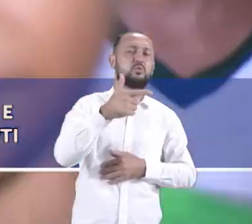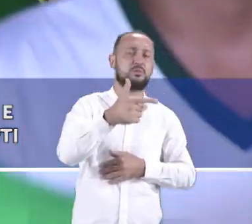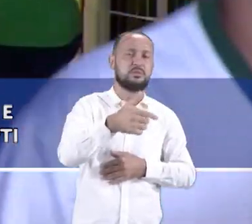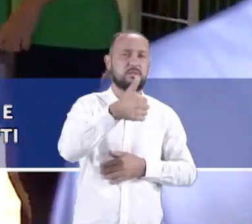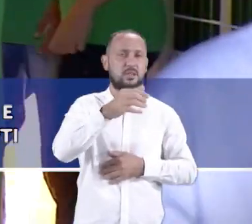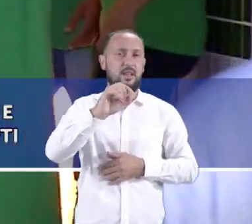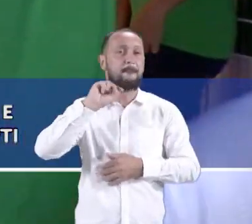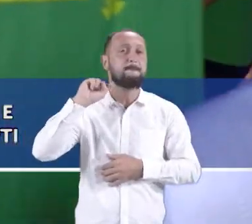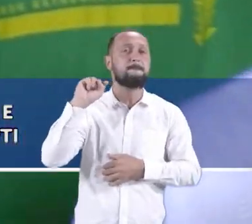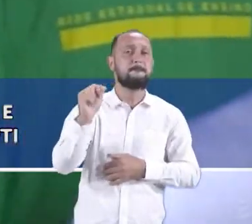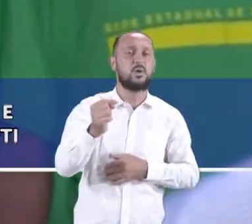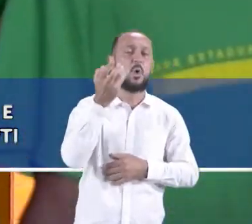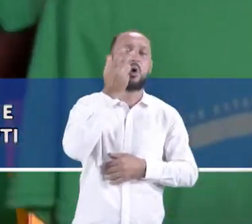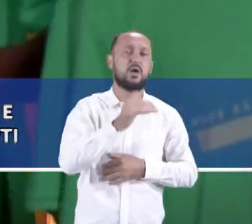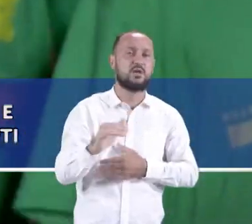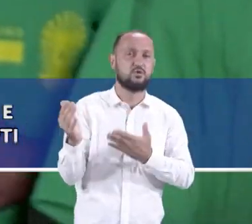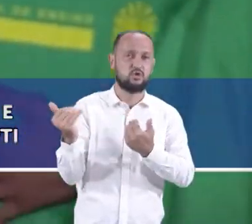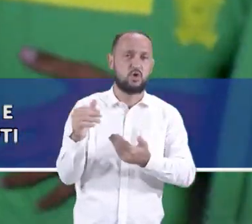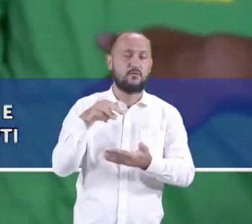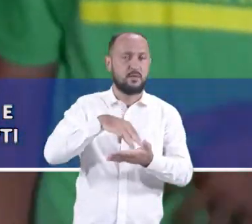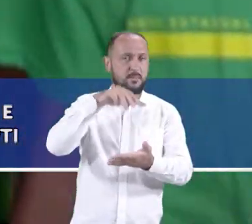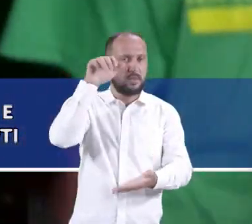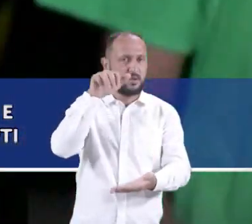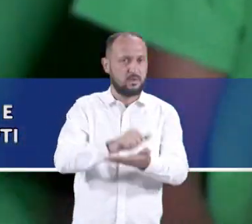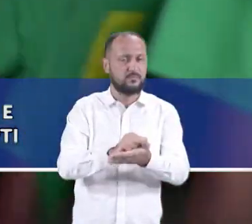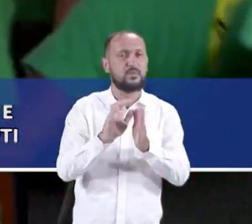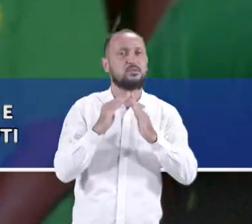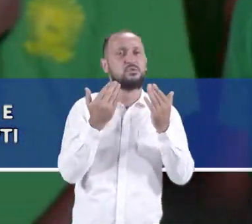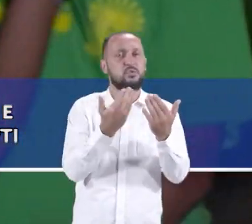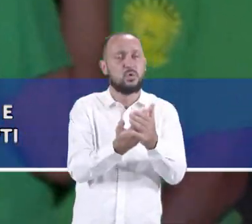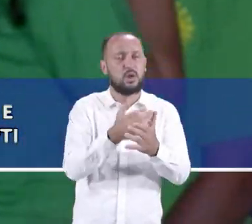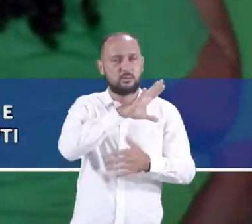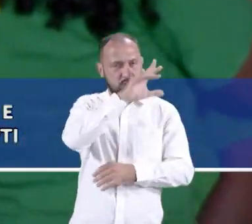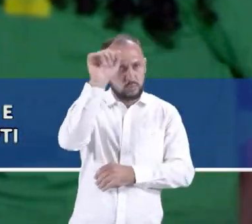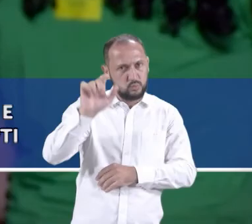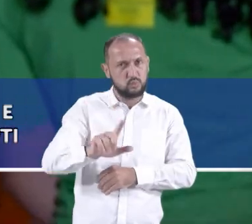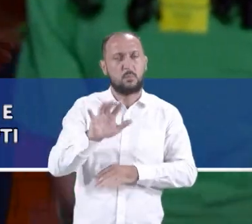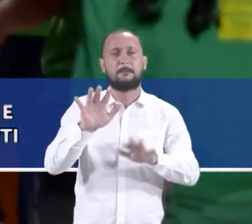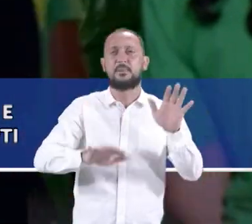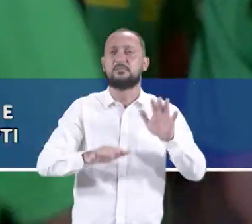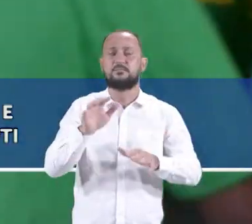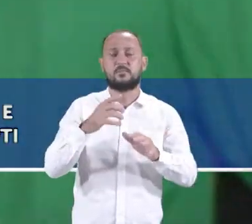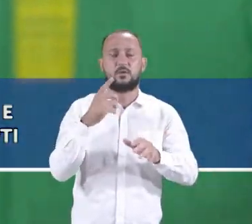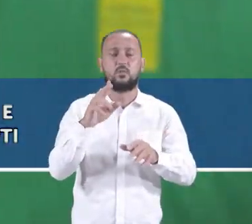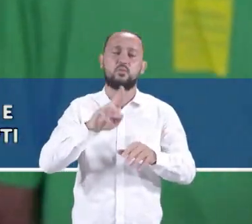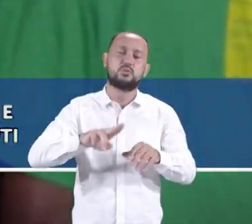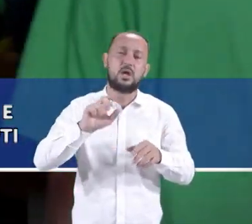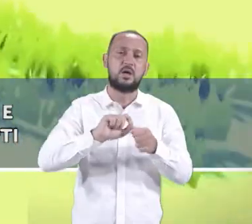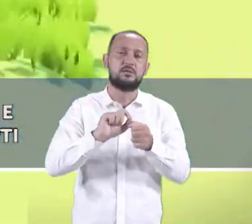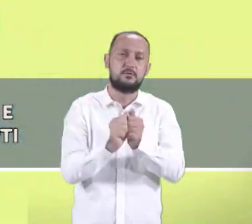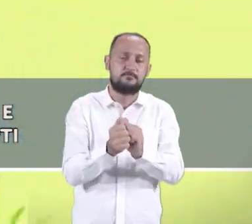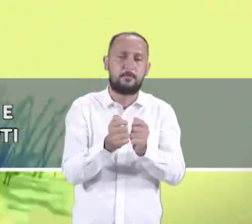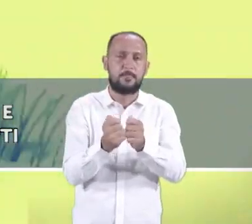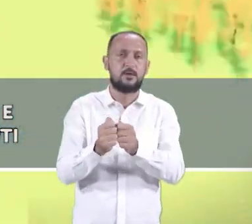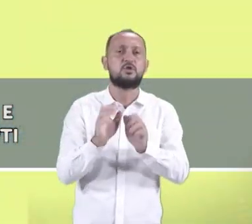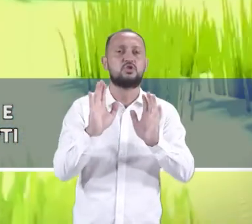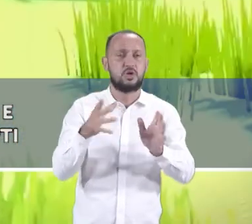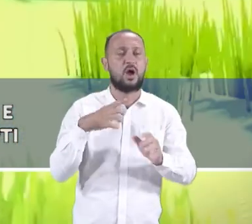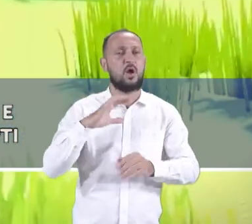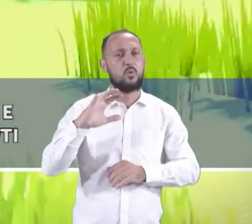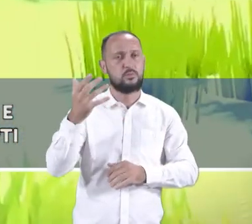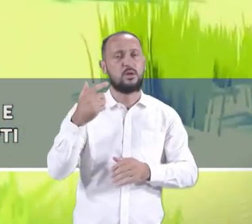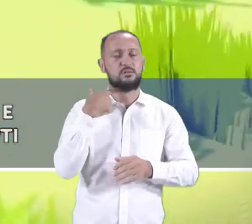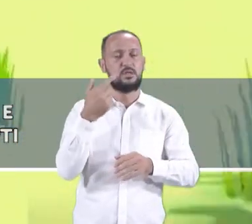de 210 mil crianças e jovens matriculados nas escolas estaduais de Mato Grosso do Sul, a gamificação já